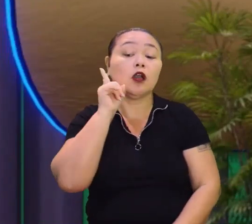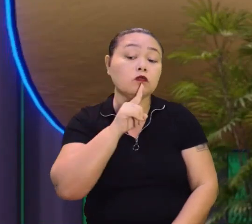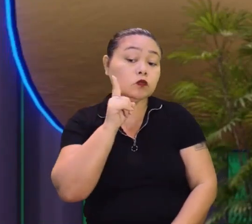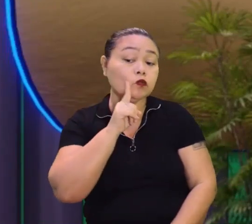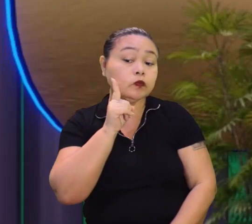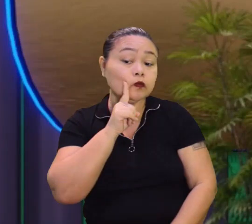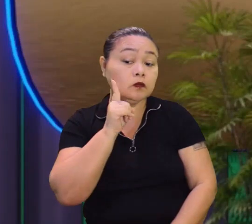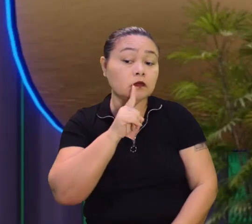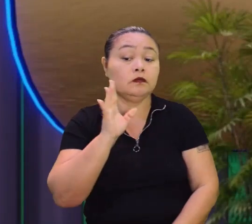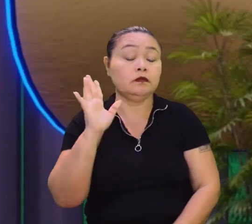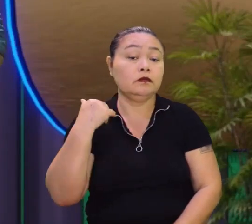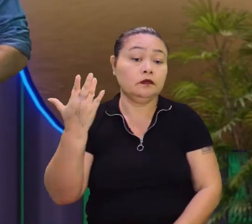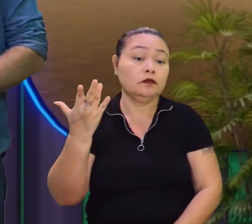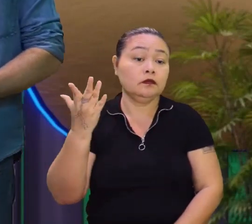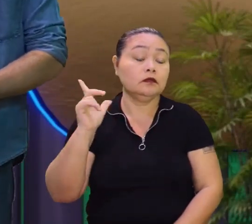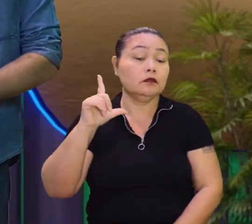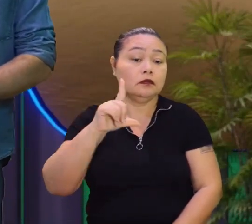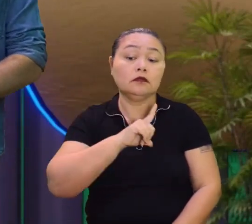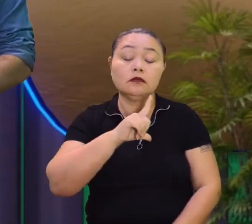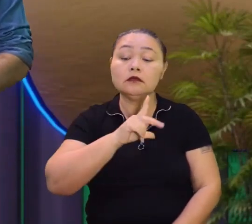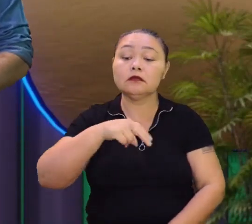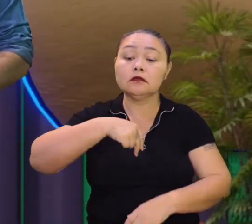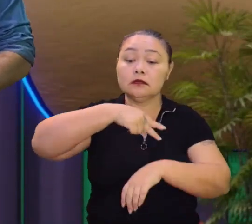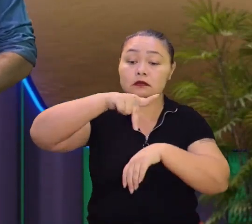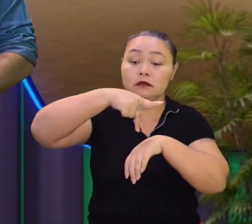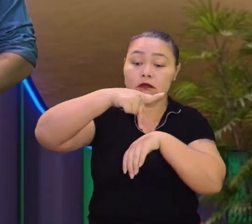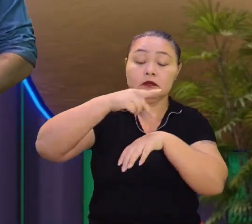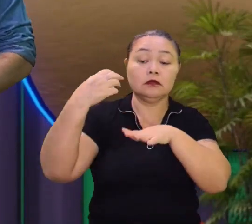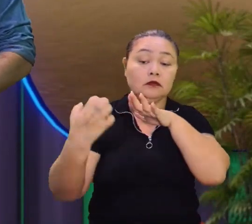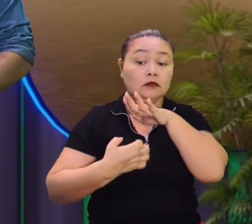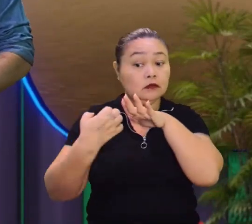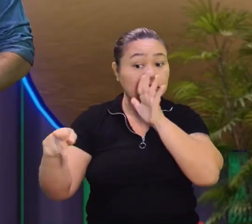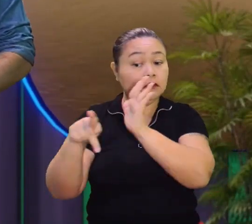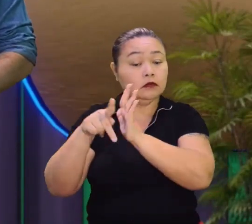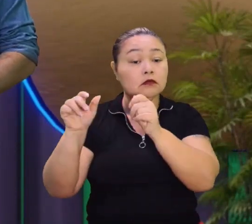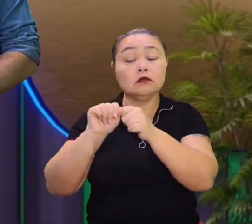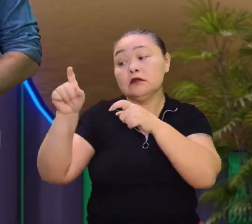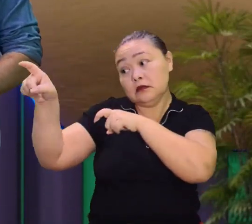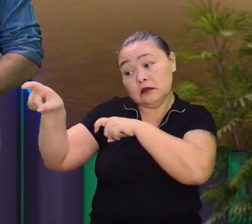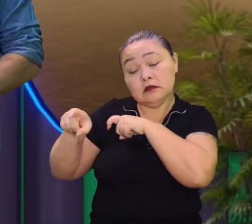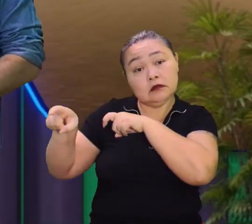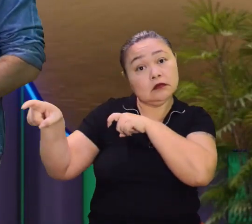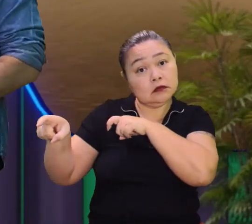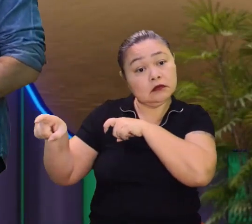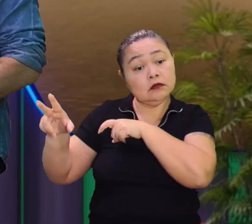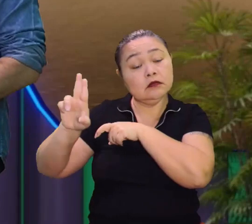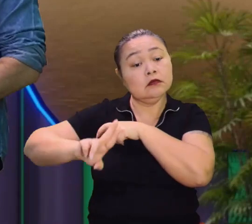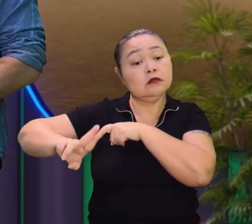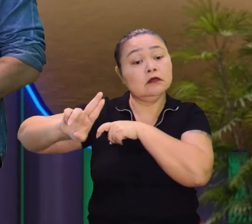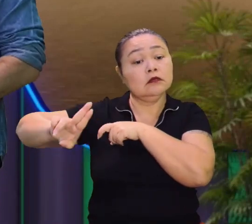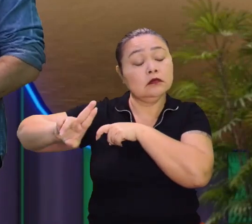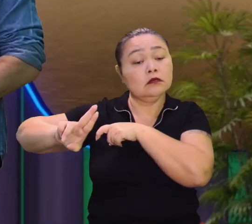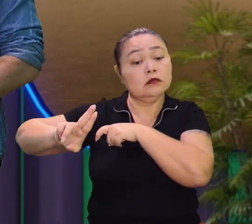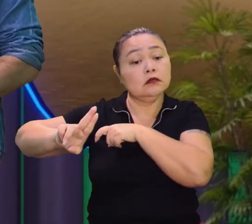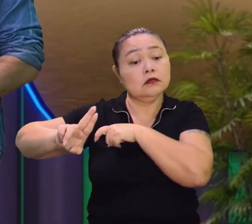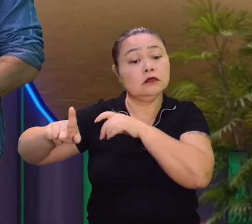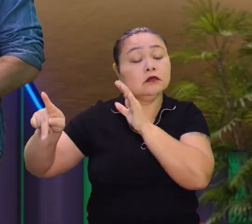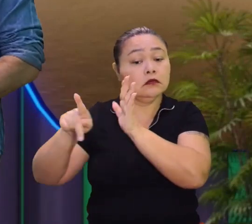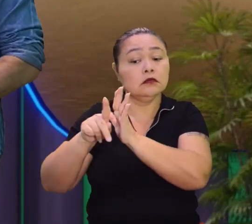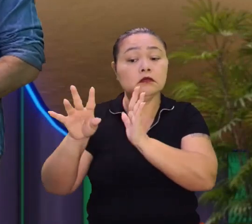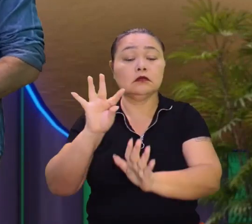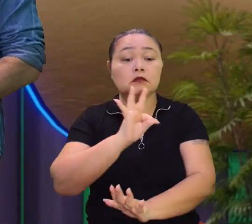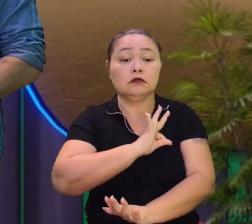Unidos, apesar de ser uma nação industrializada, produz agricultura e utiliza aí, por conta das